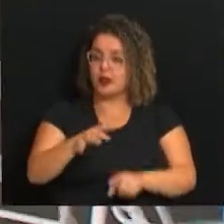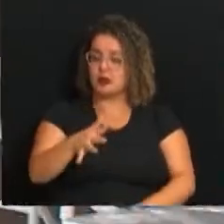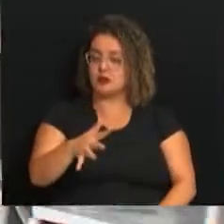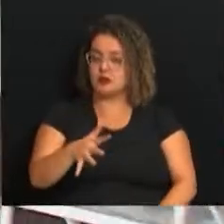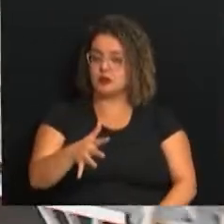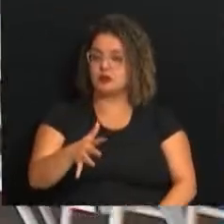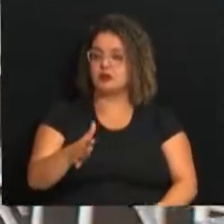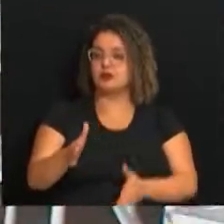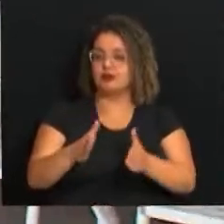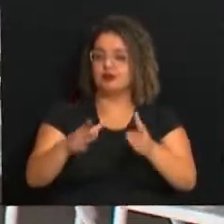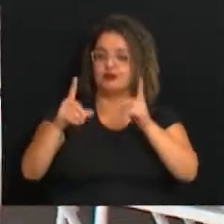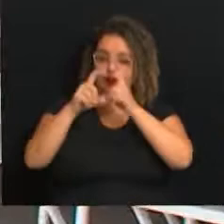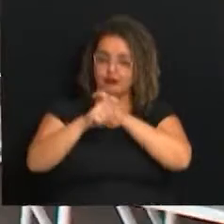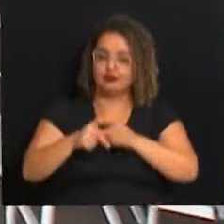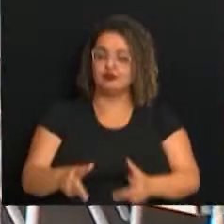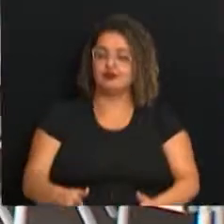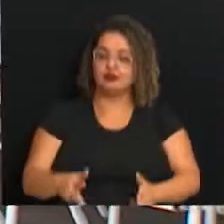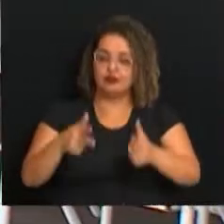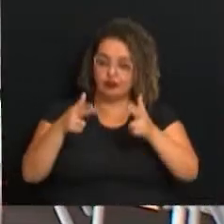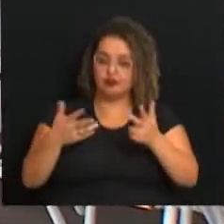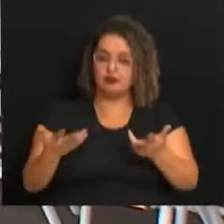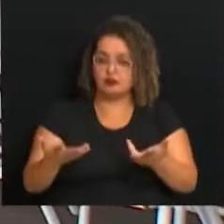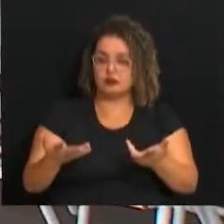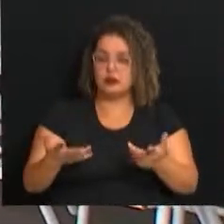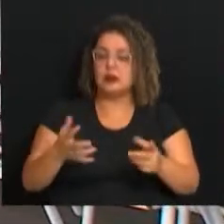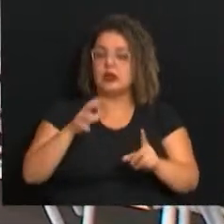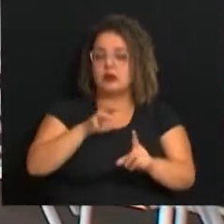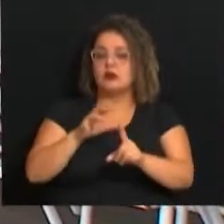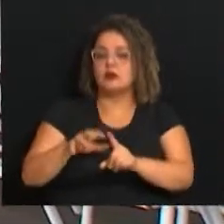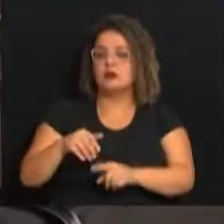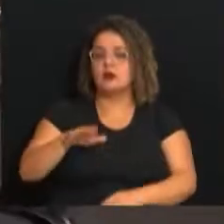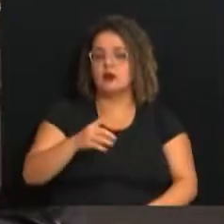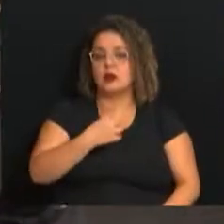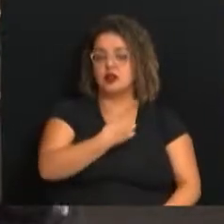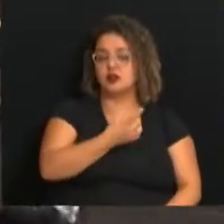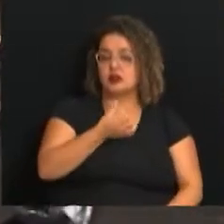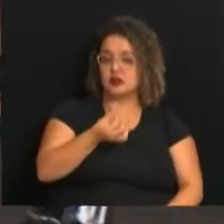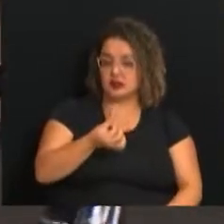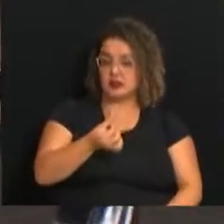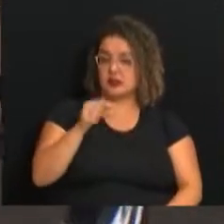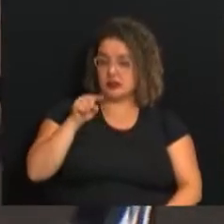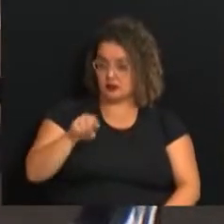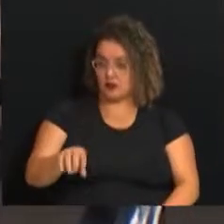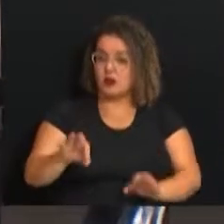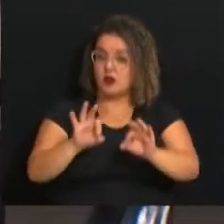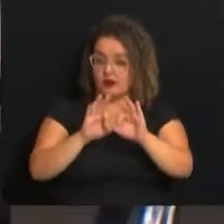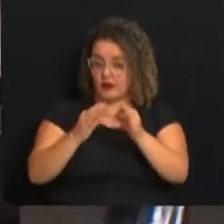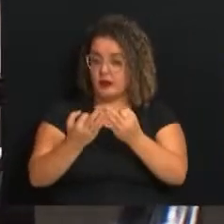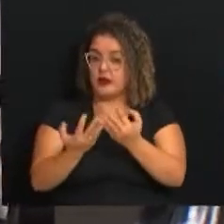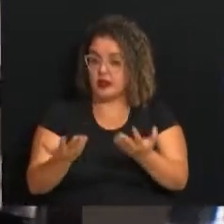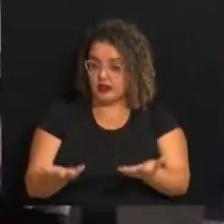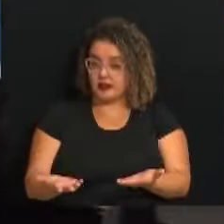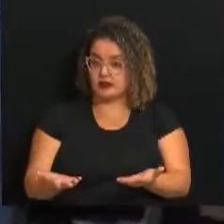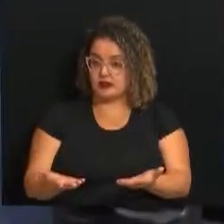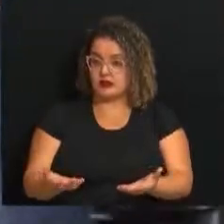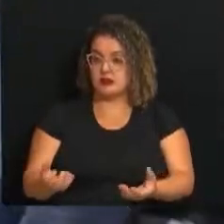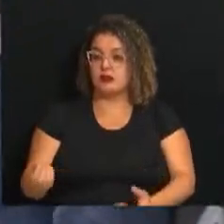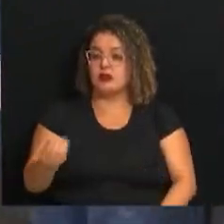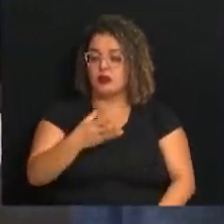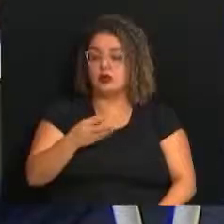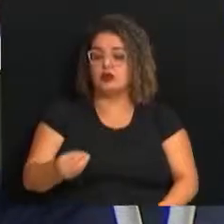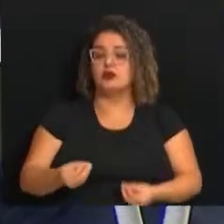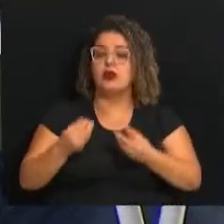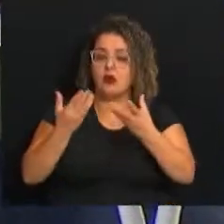nesse período benefício teve que ser suspenso afetando mais de 16 mil famílias mas